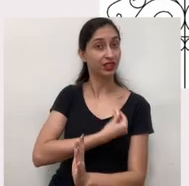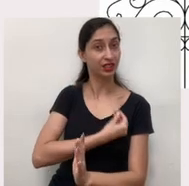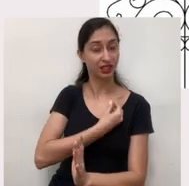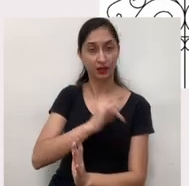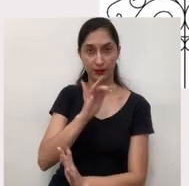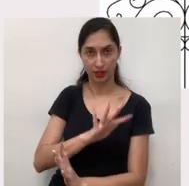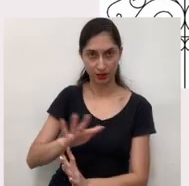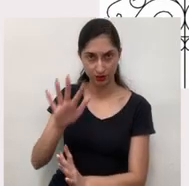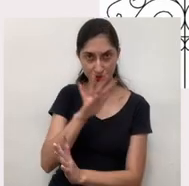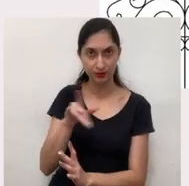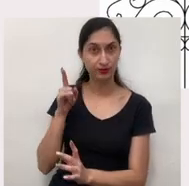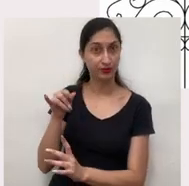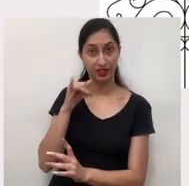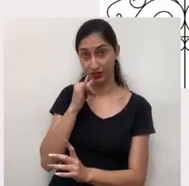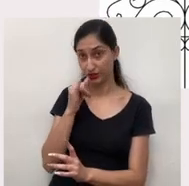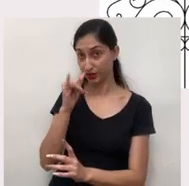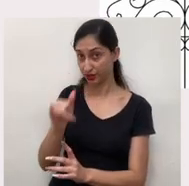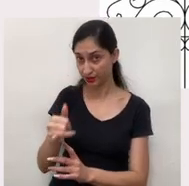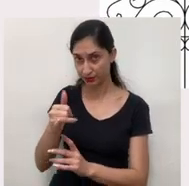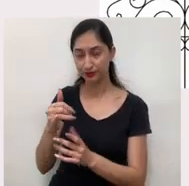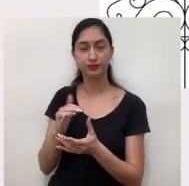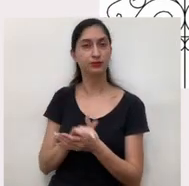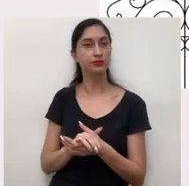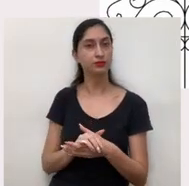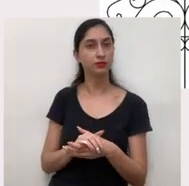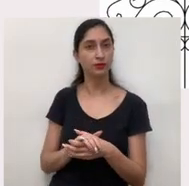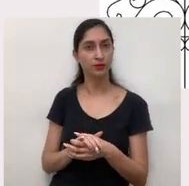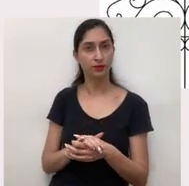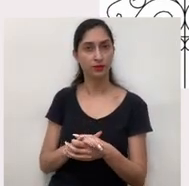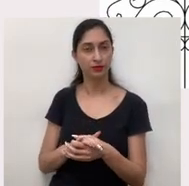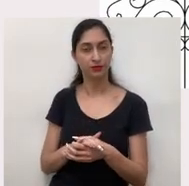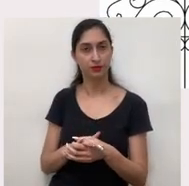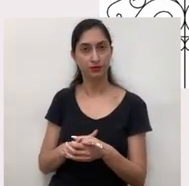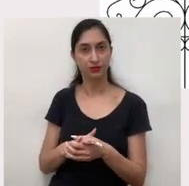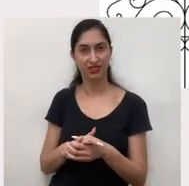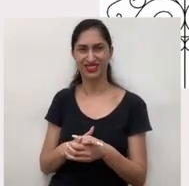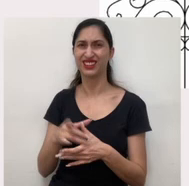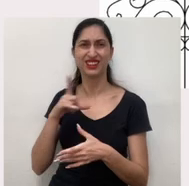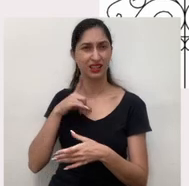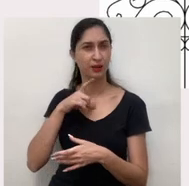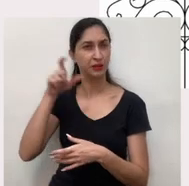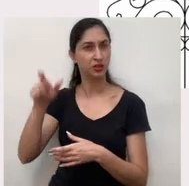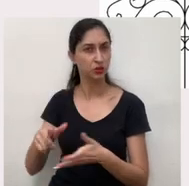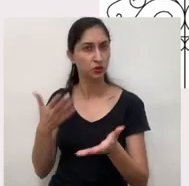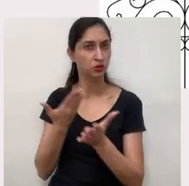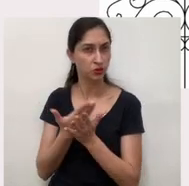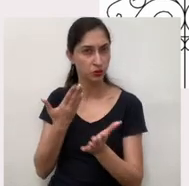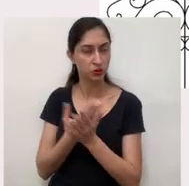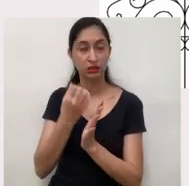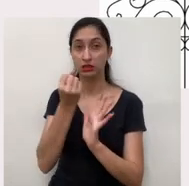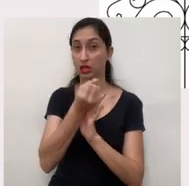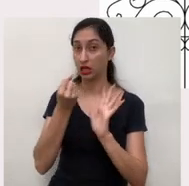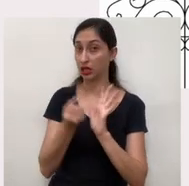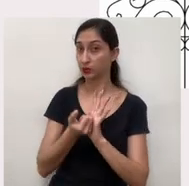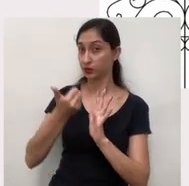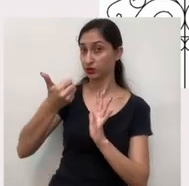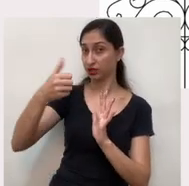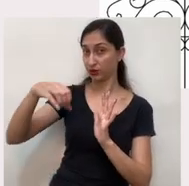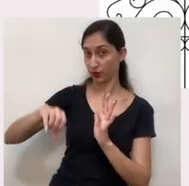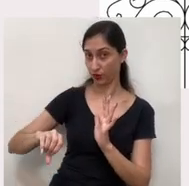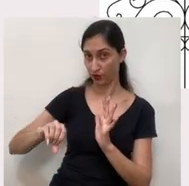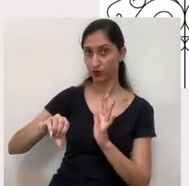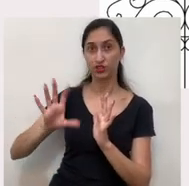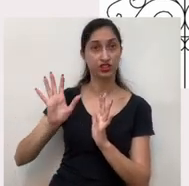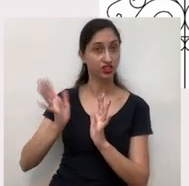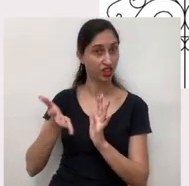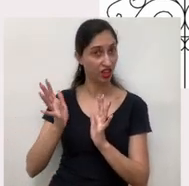partir lá do Aby Warburg, que é um estudioso do século XIX também, que